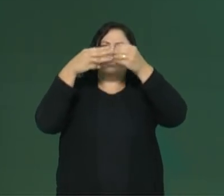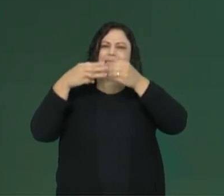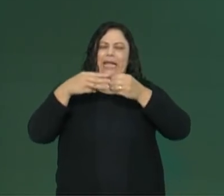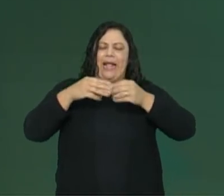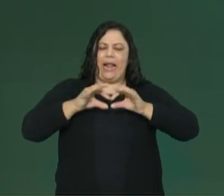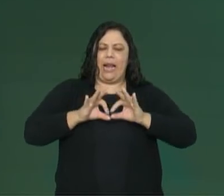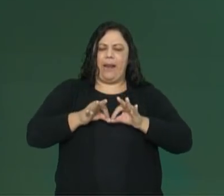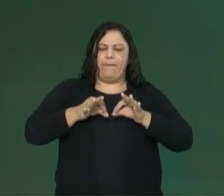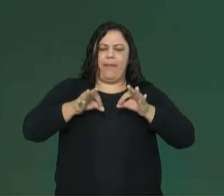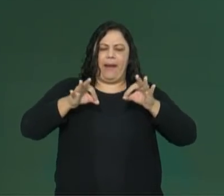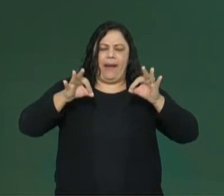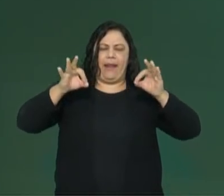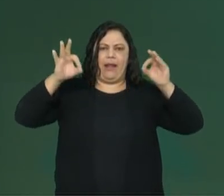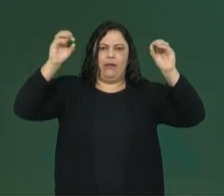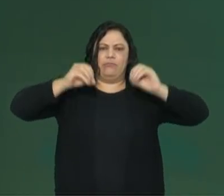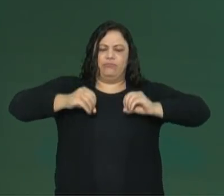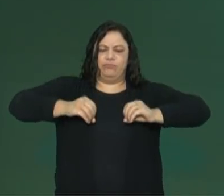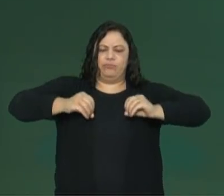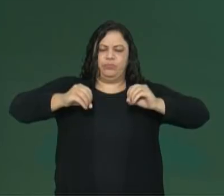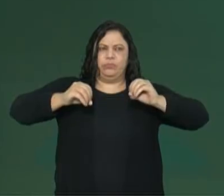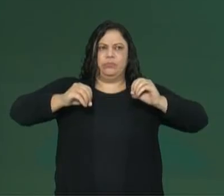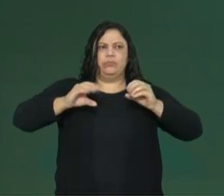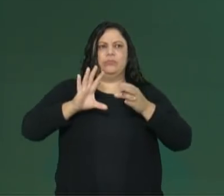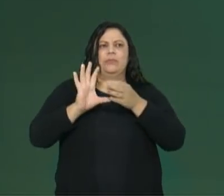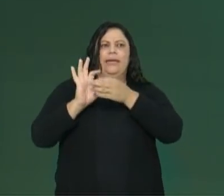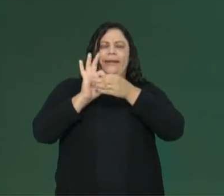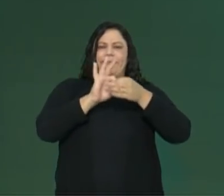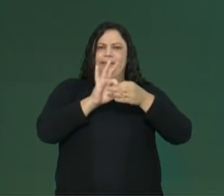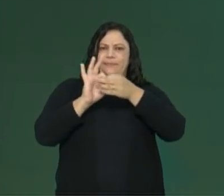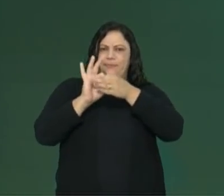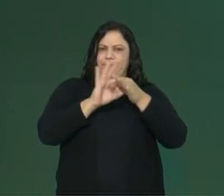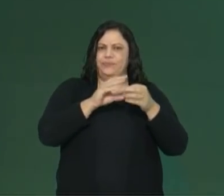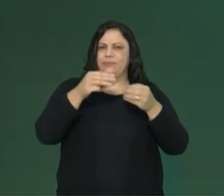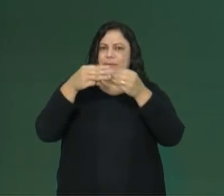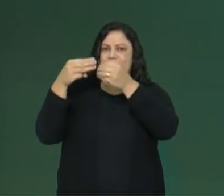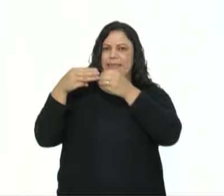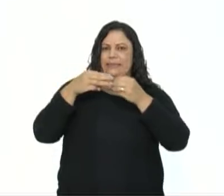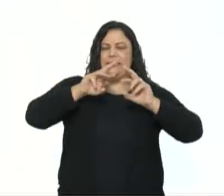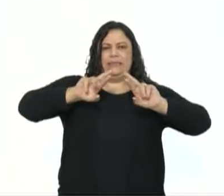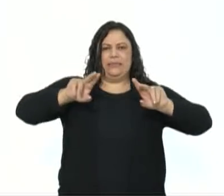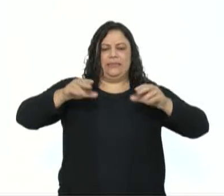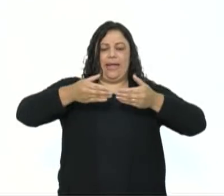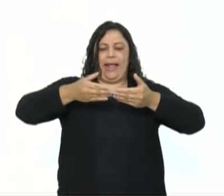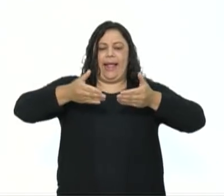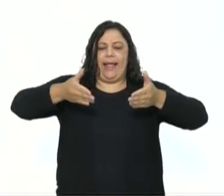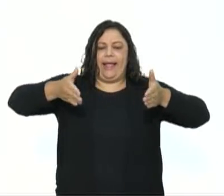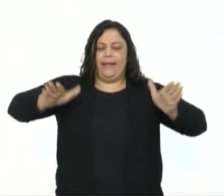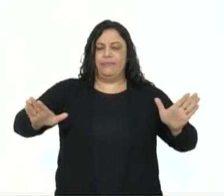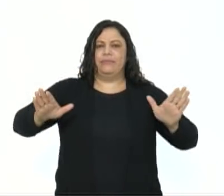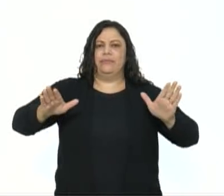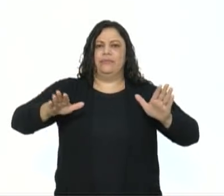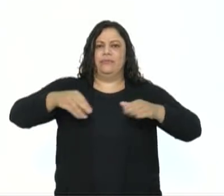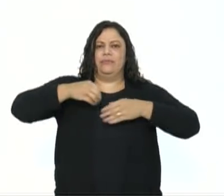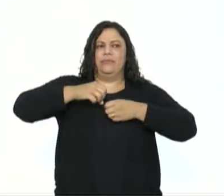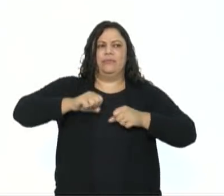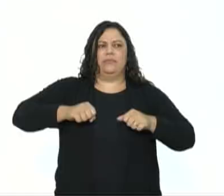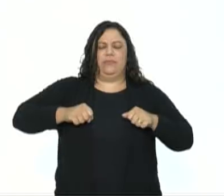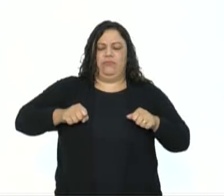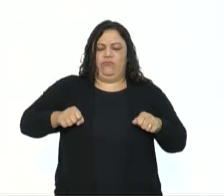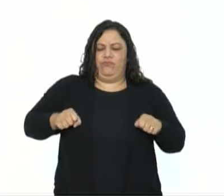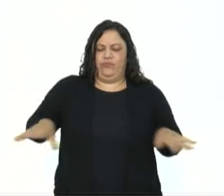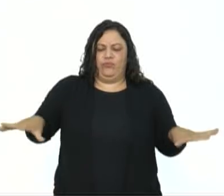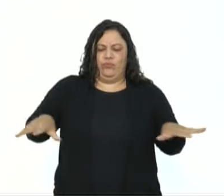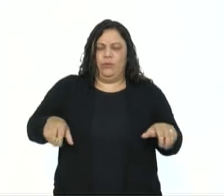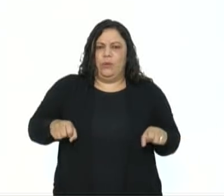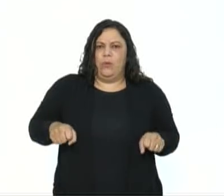uma pequena reabsorção nessas células de reabsorção, e aqui a abertura por onde ele libera direto no ambiente, as aberturas são